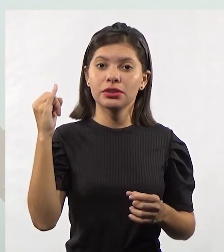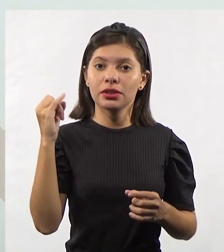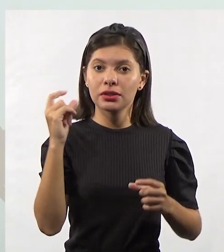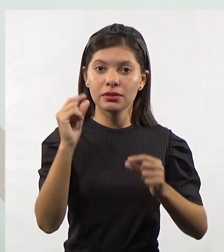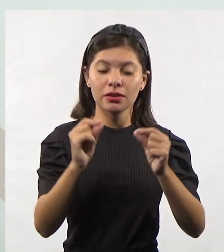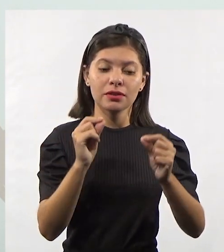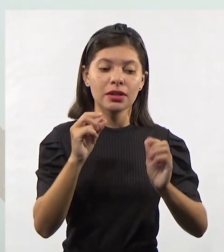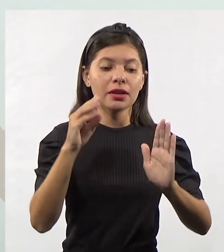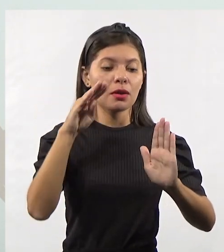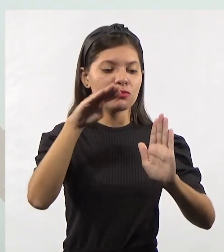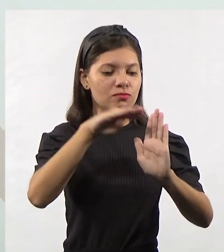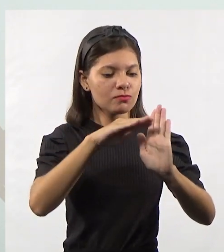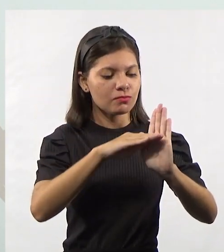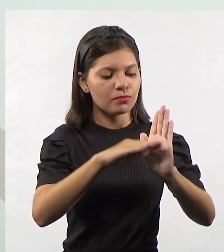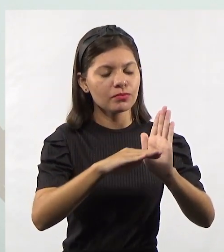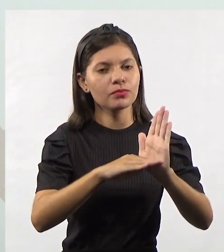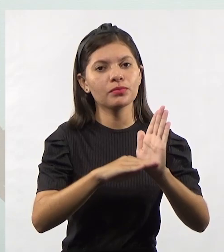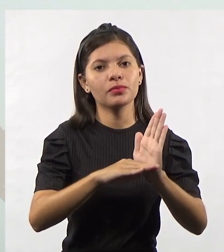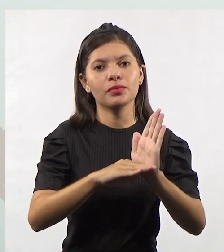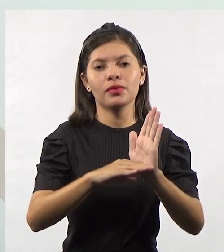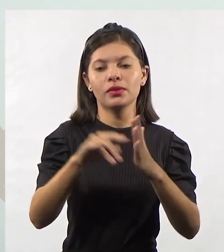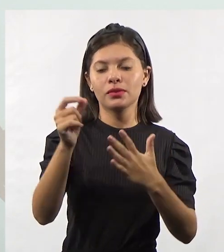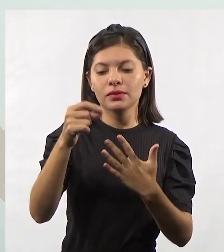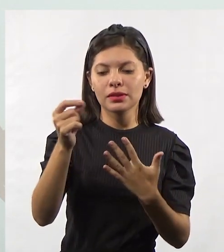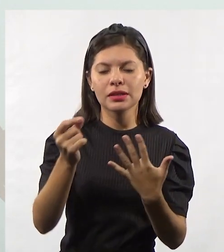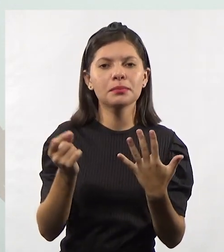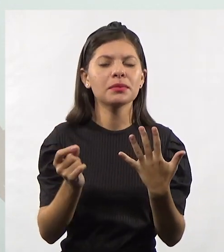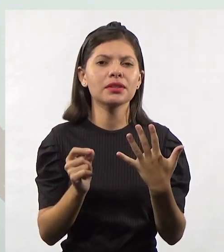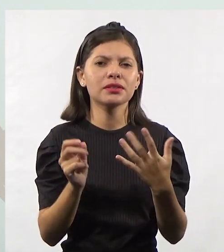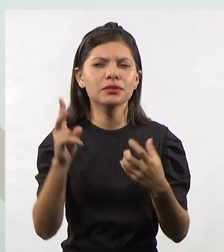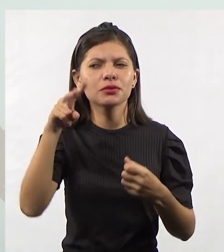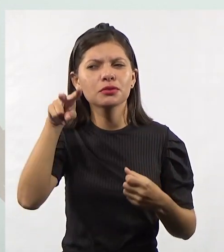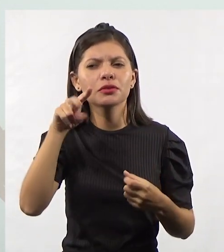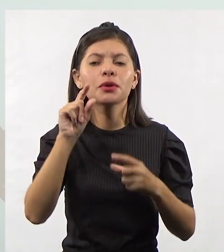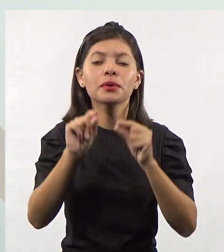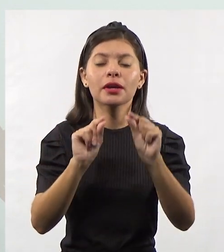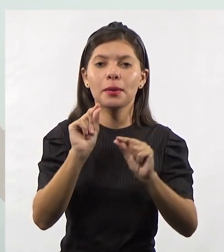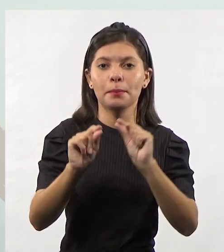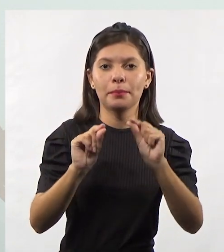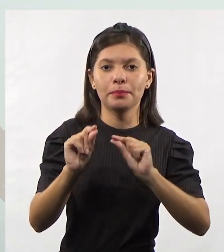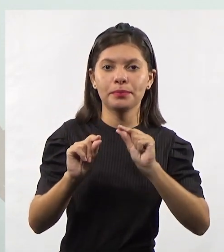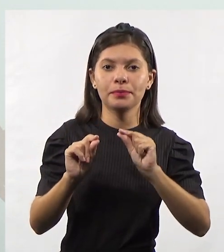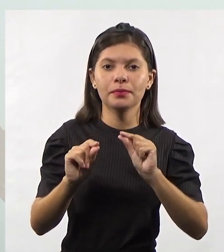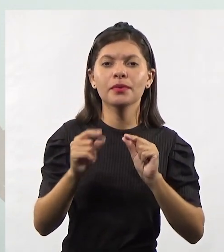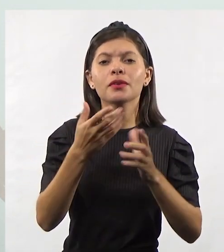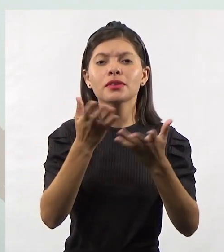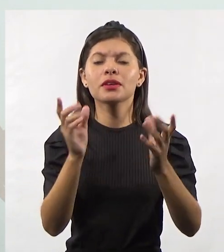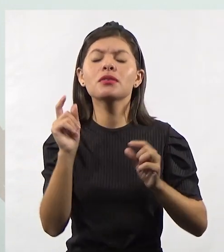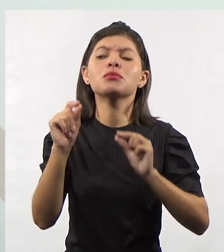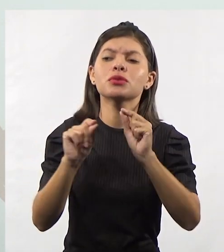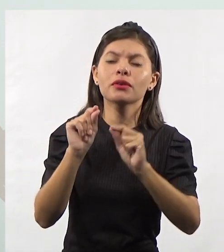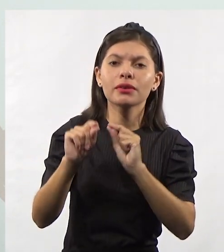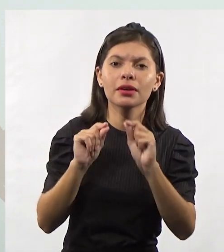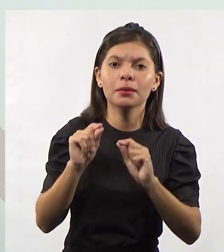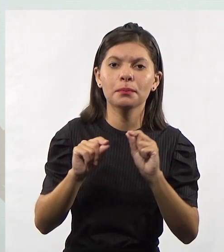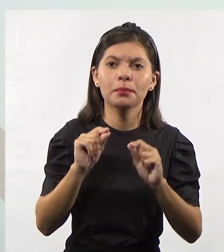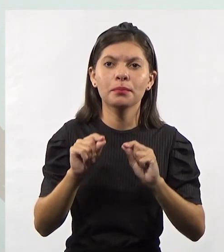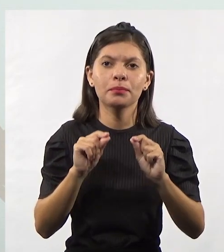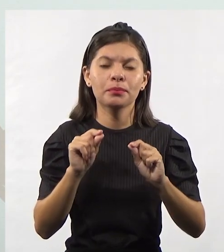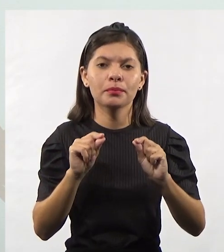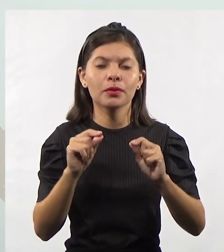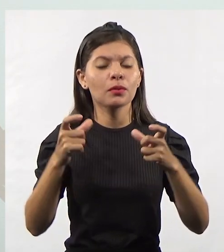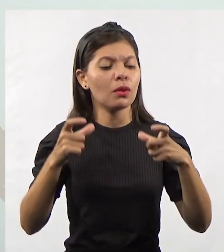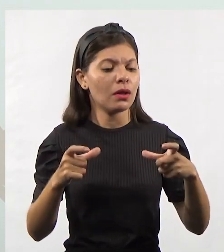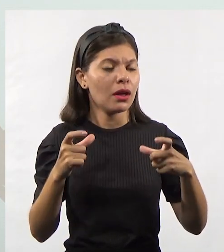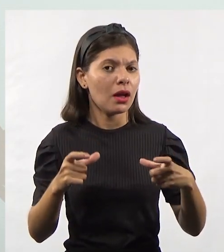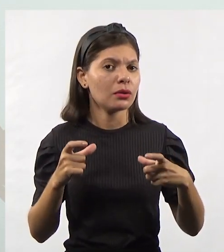observação você tem que elaborar um roteiro dos elementos que você vai observar o que que você vai observar você vai observar